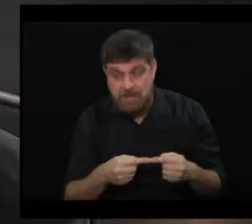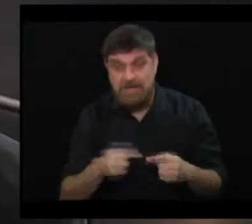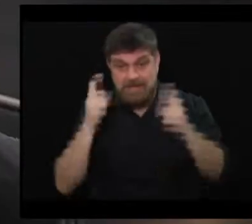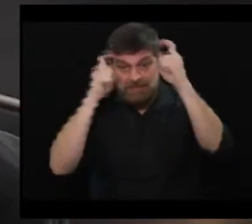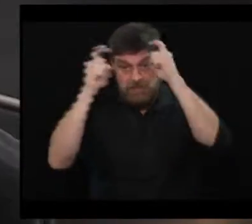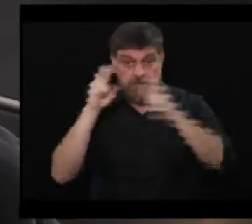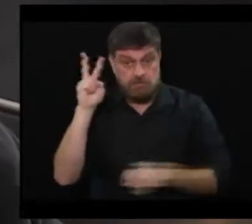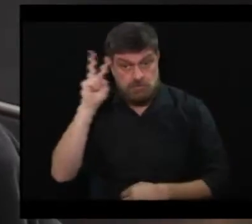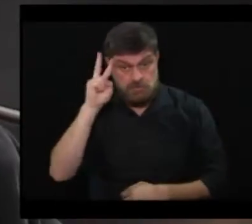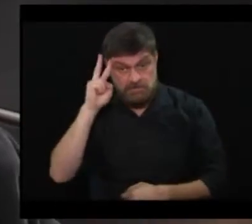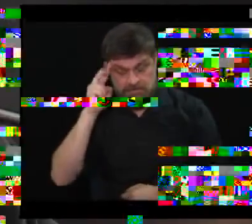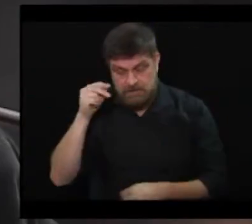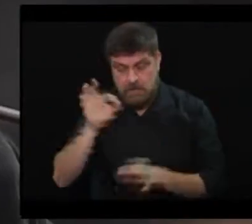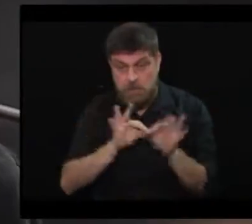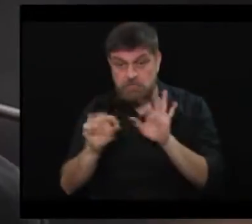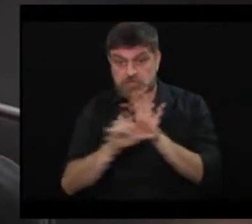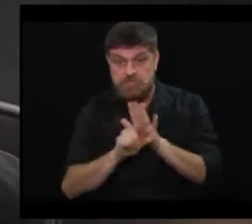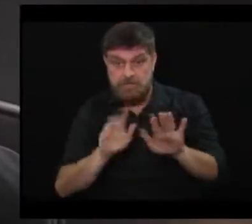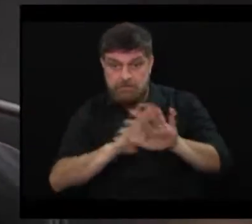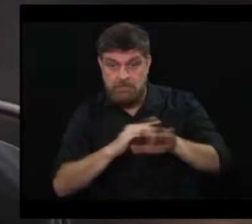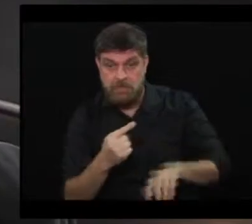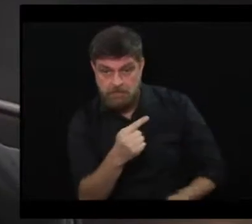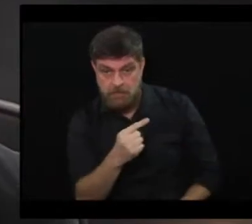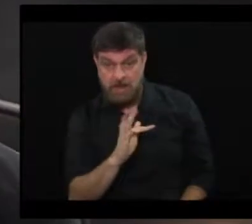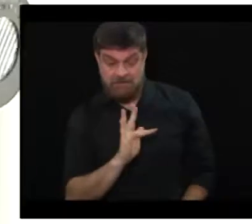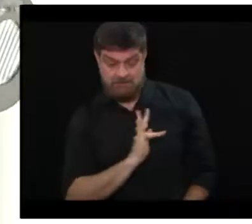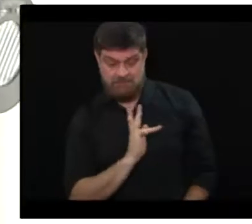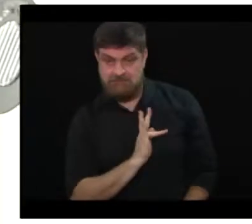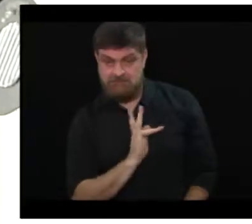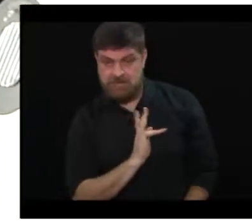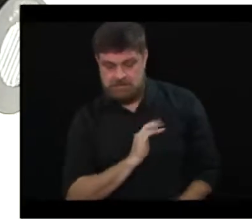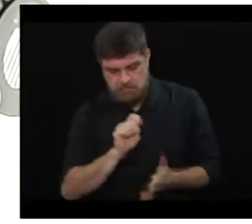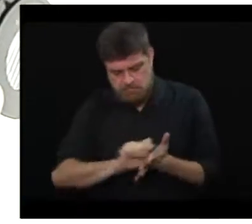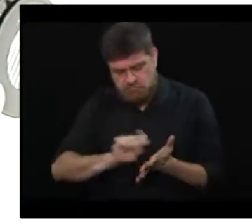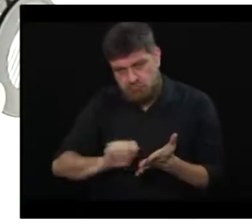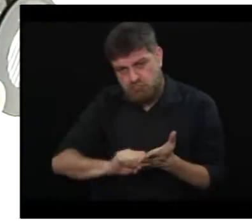segunda-feira o projeto de lei de autoria do vereador Fernando Mendes, que